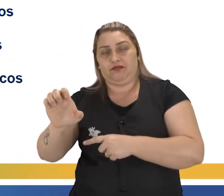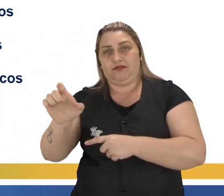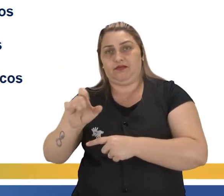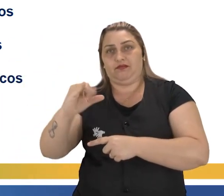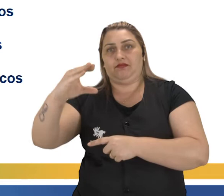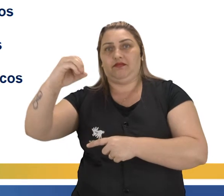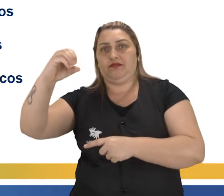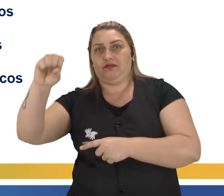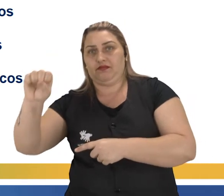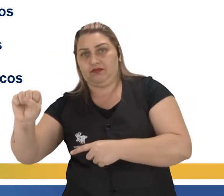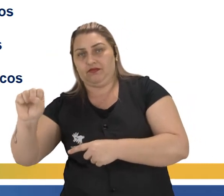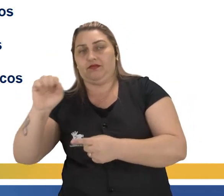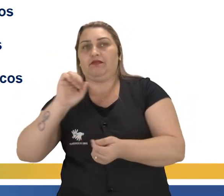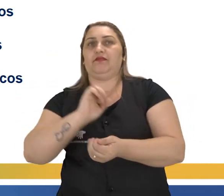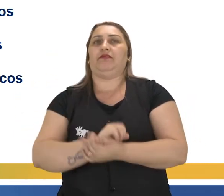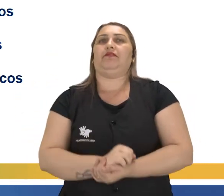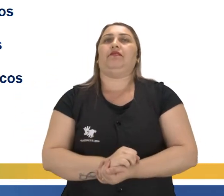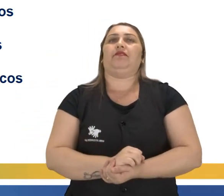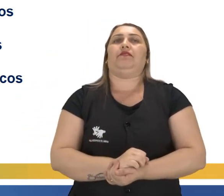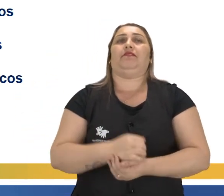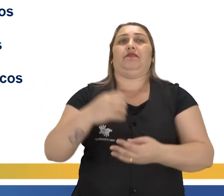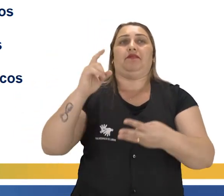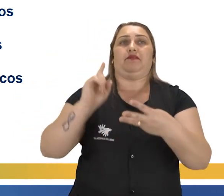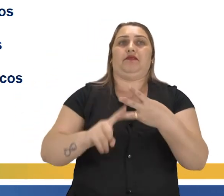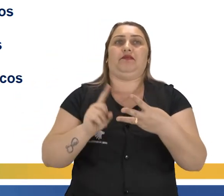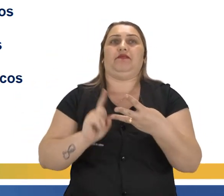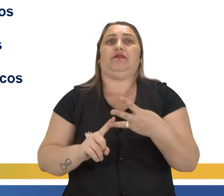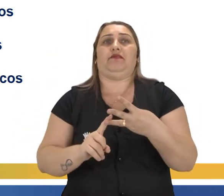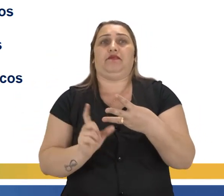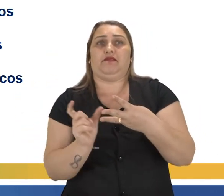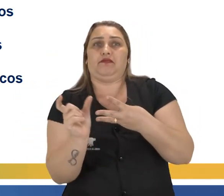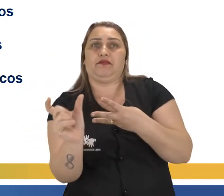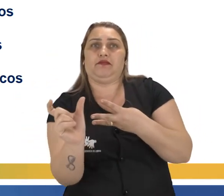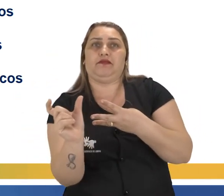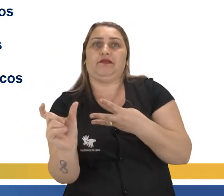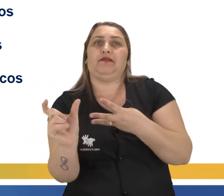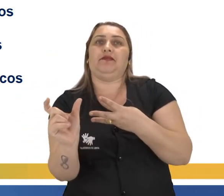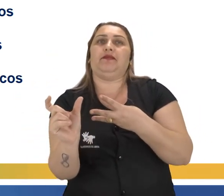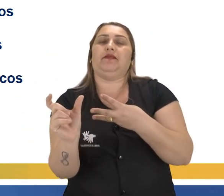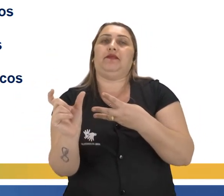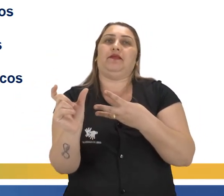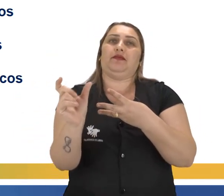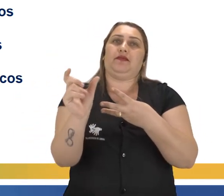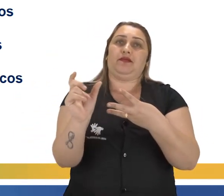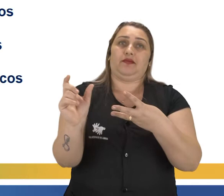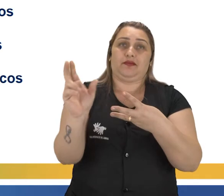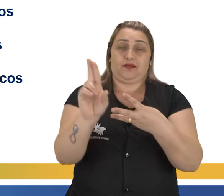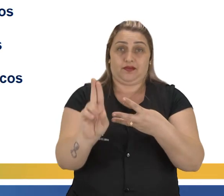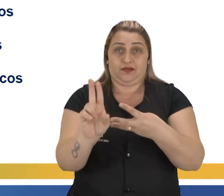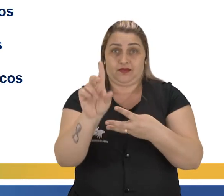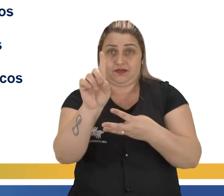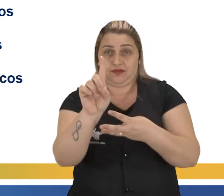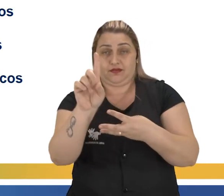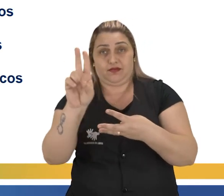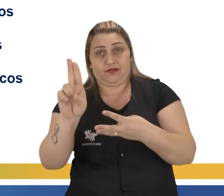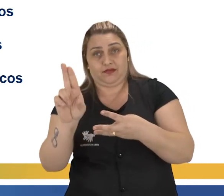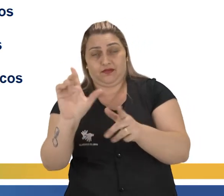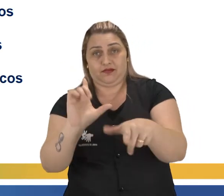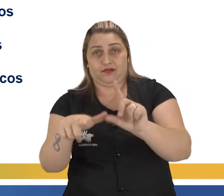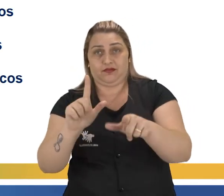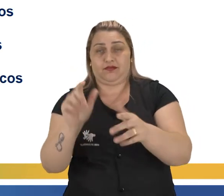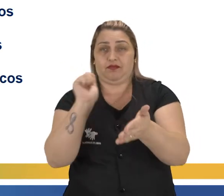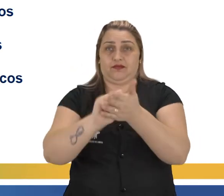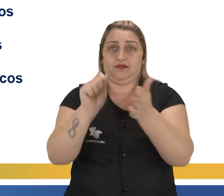os biléxicos. Terceira coisa, são palavras que por uma letra ou outra